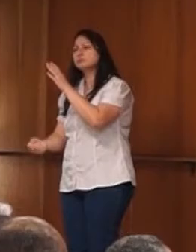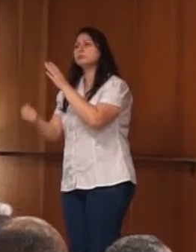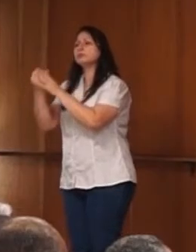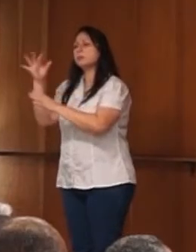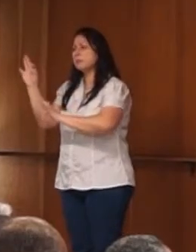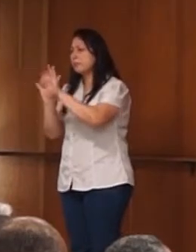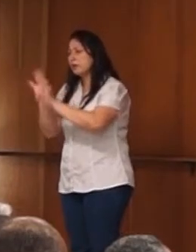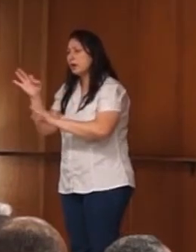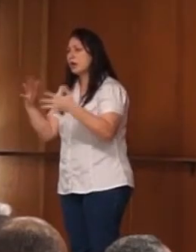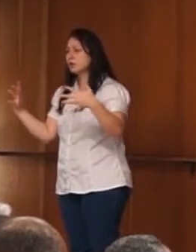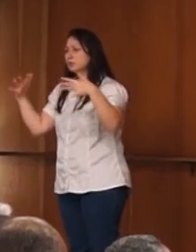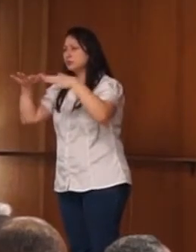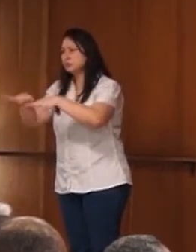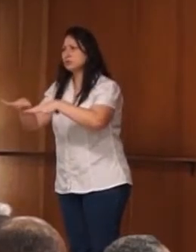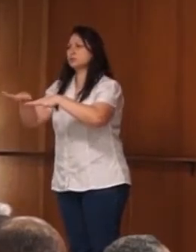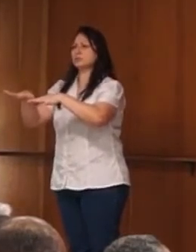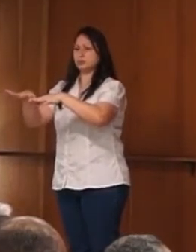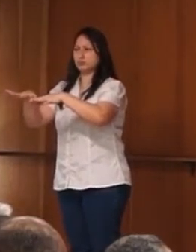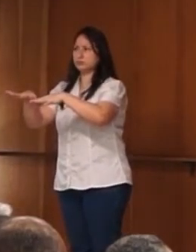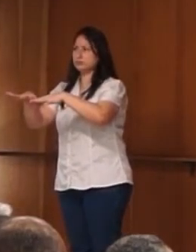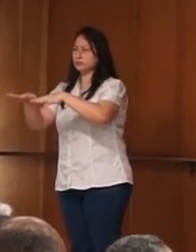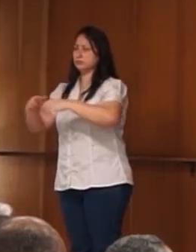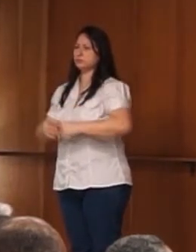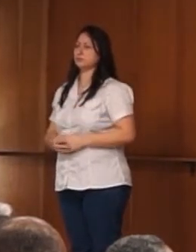mais inclusiva.